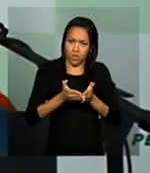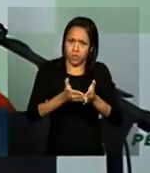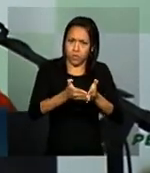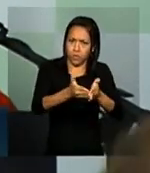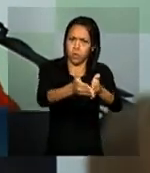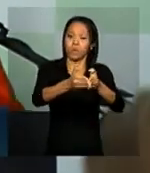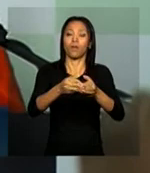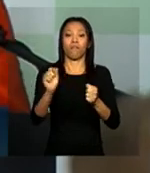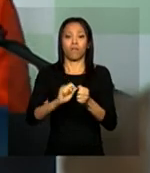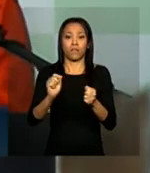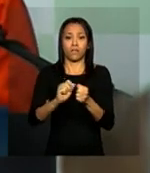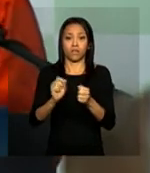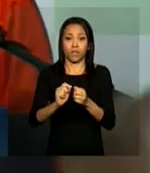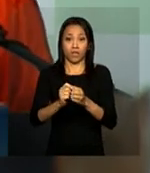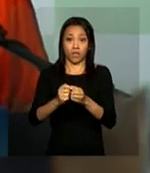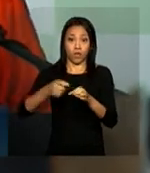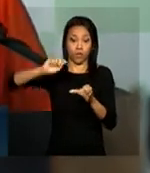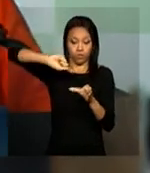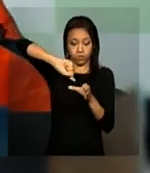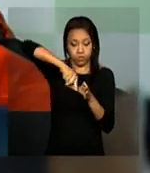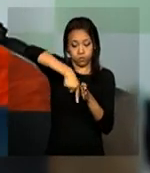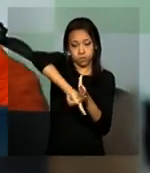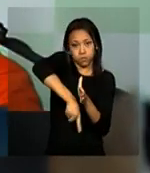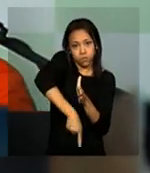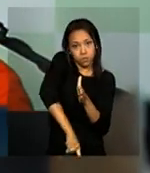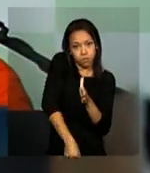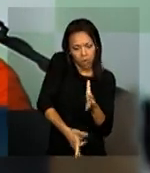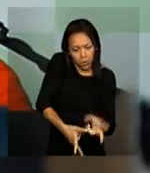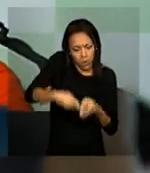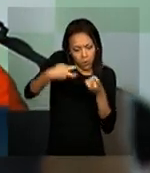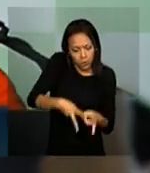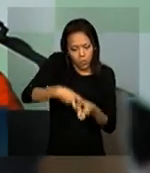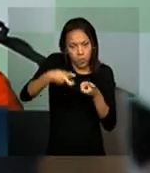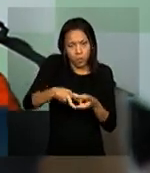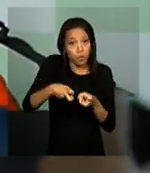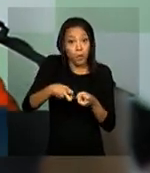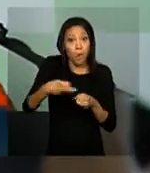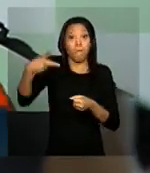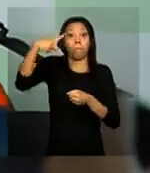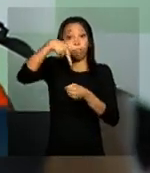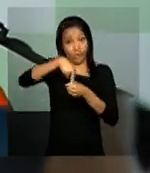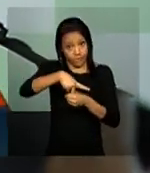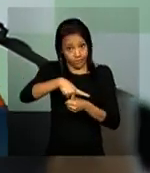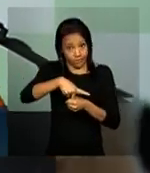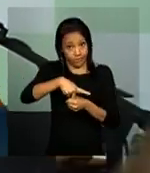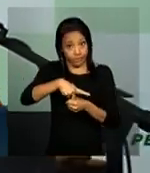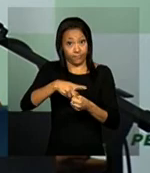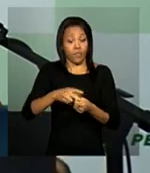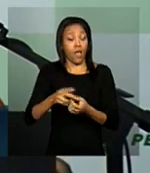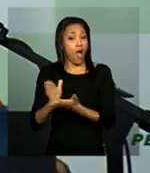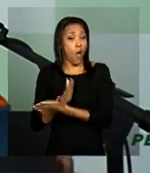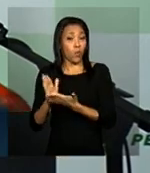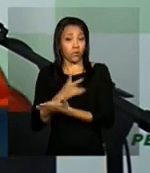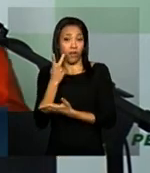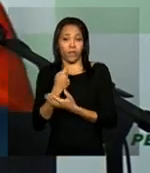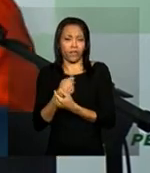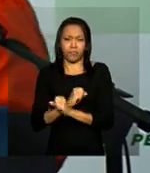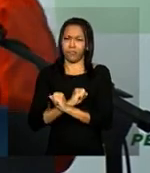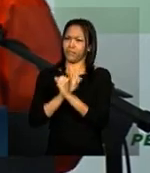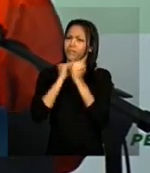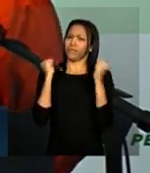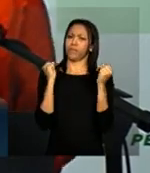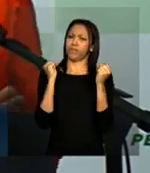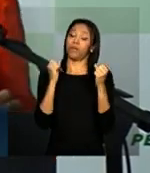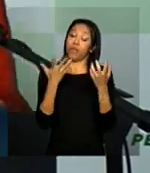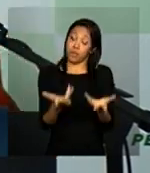sondas. E diziam que não era possível. E foi dado a